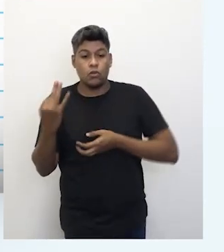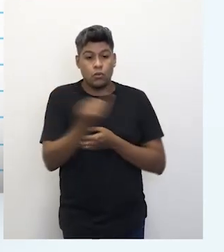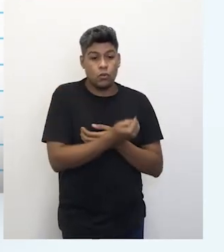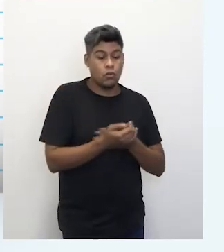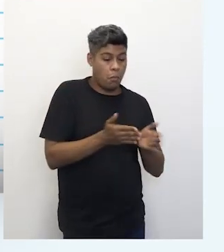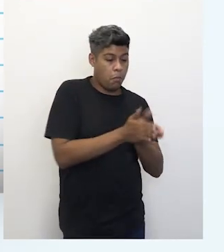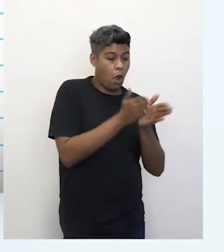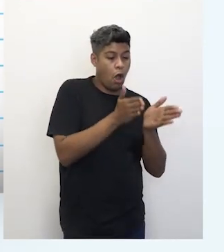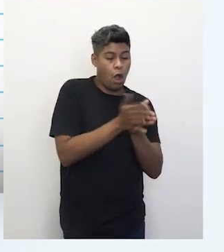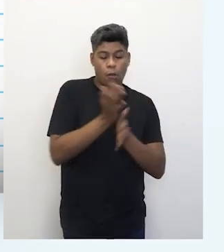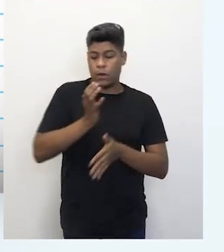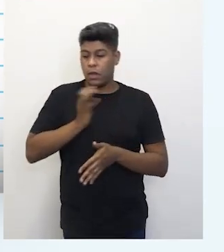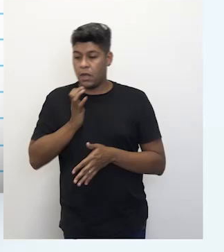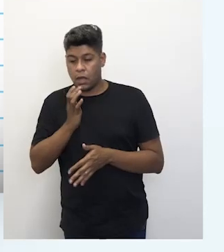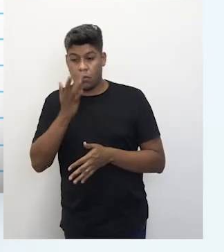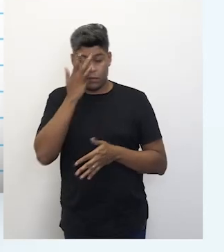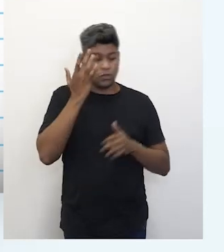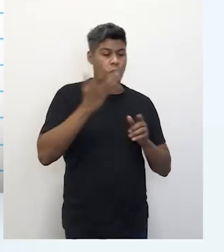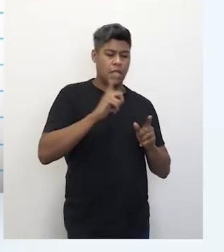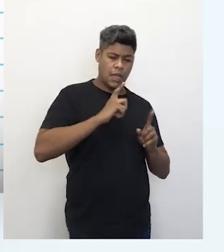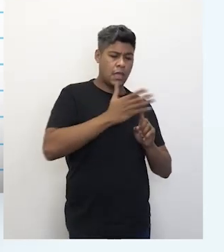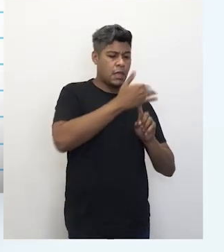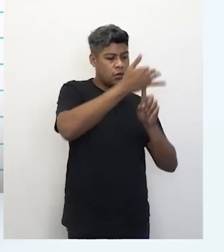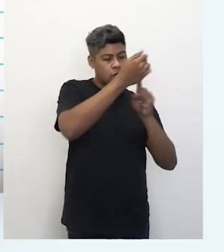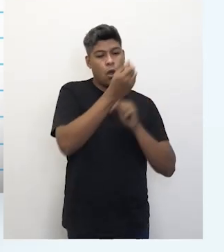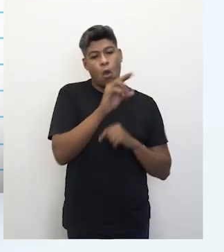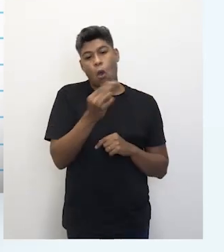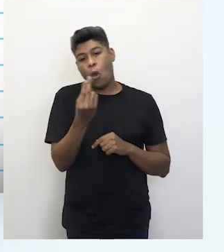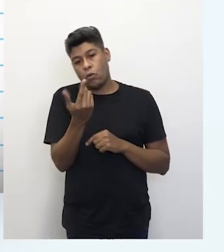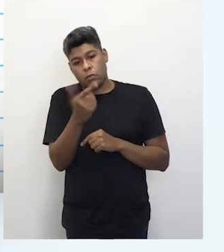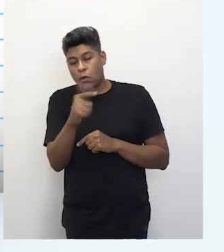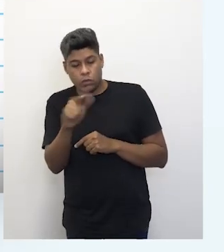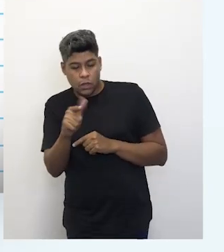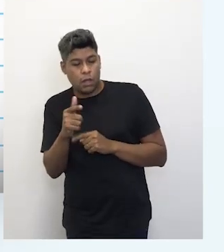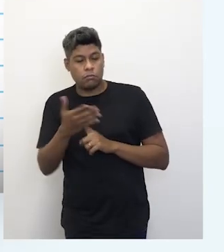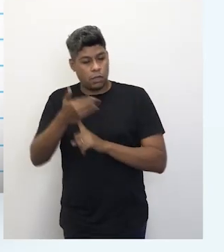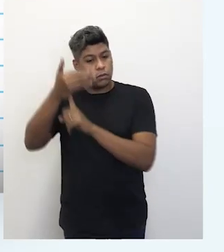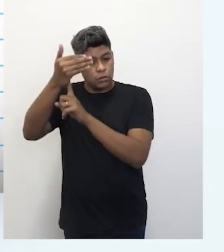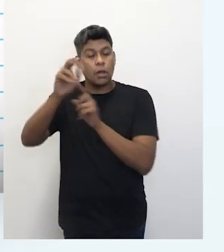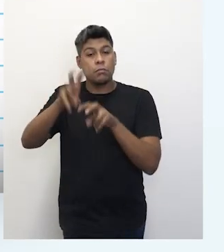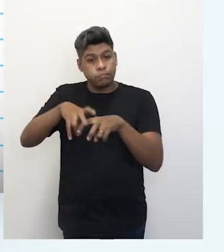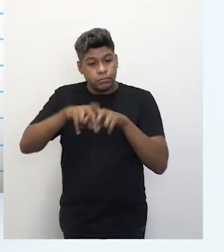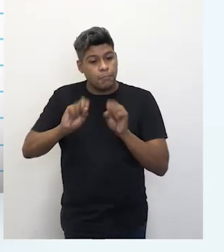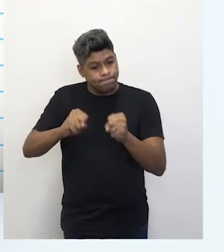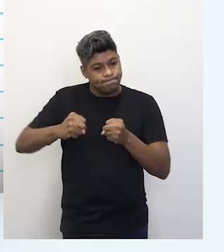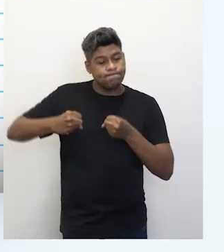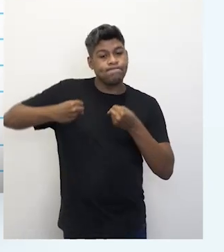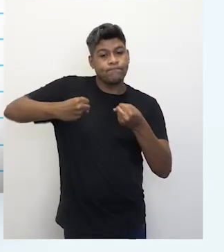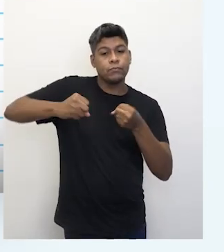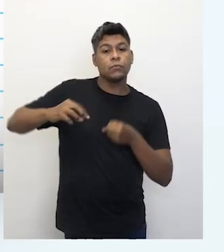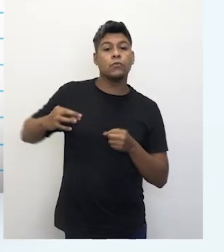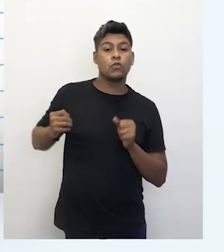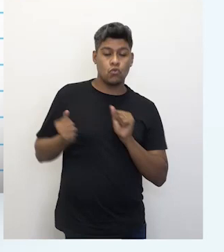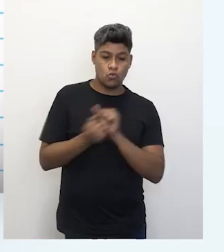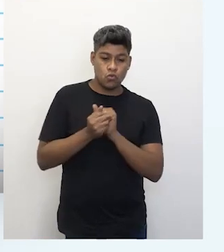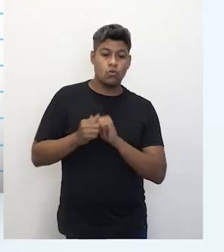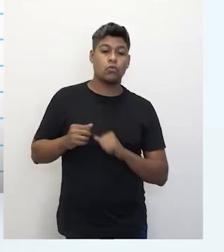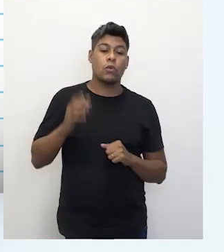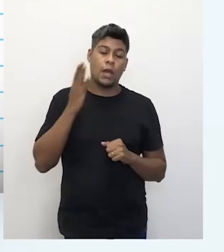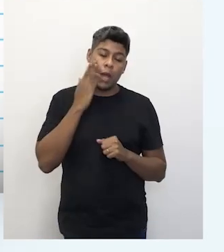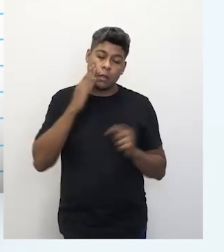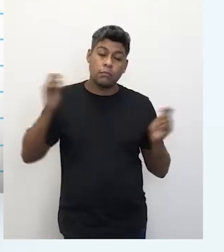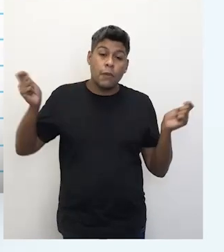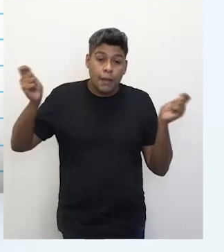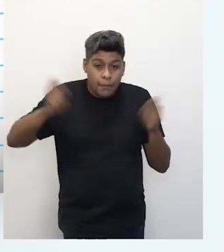Poder financeiro militar o tecnológico dos diversos estados que compõem o globo por isso devem ser enfrentados por todos cada qual na medida